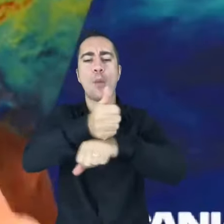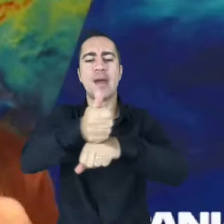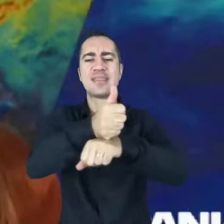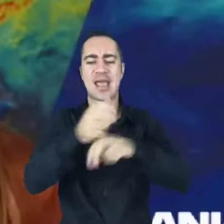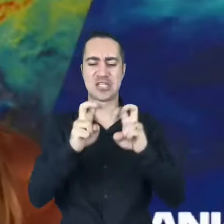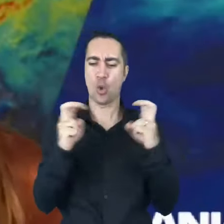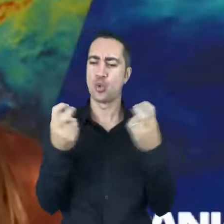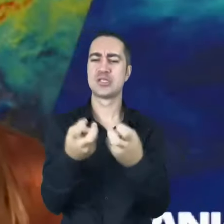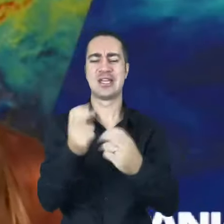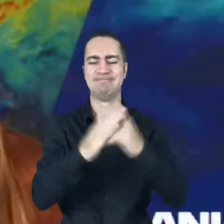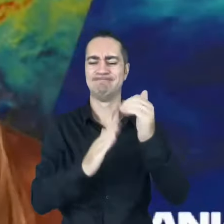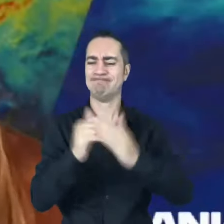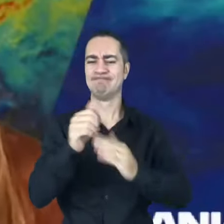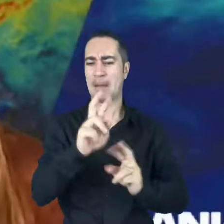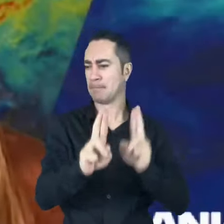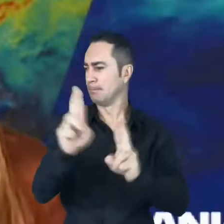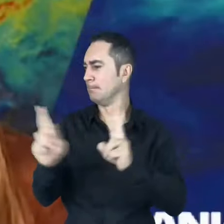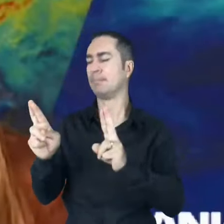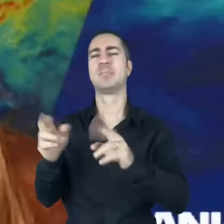isso?